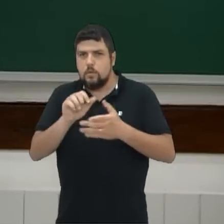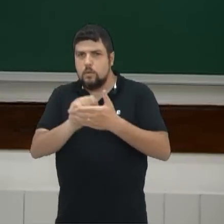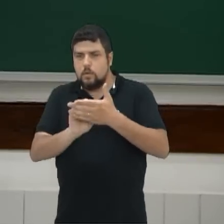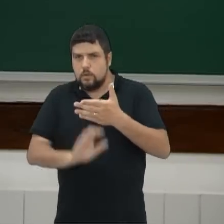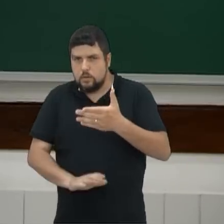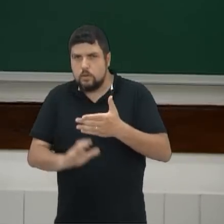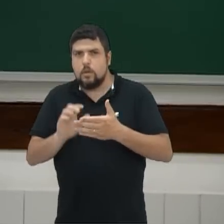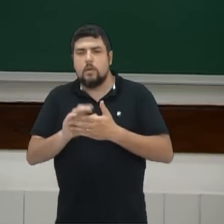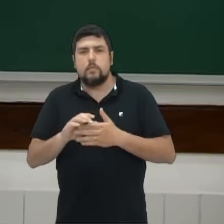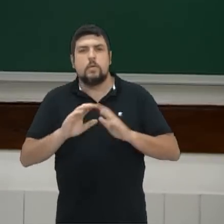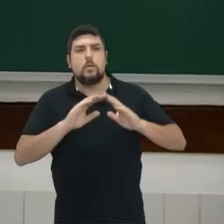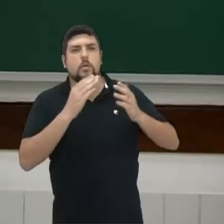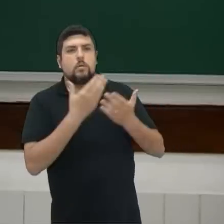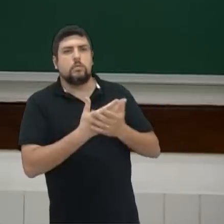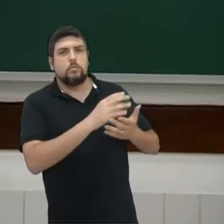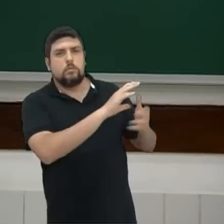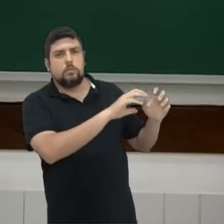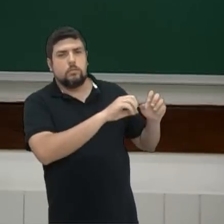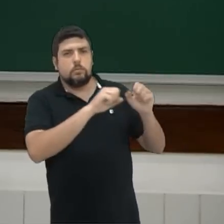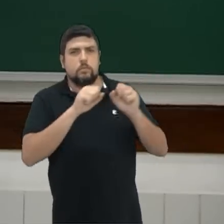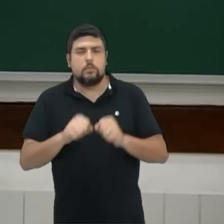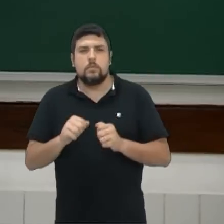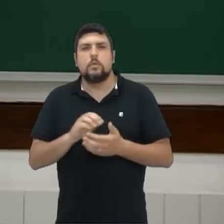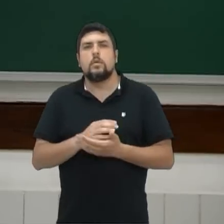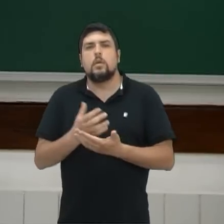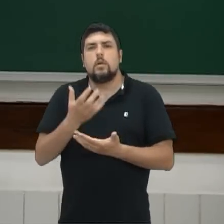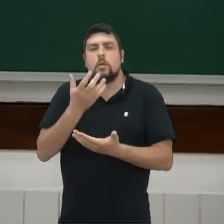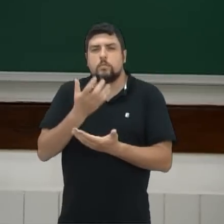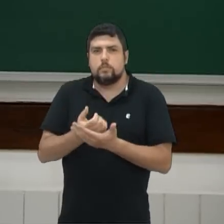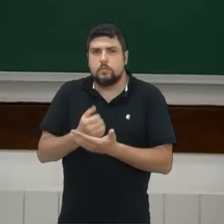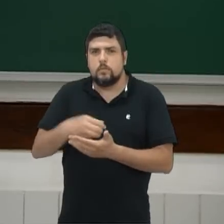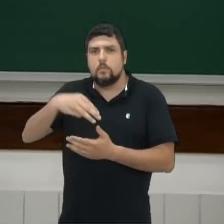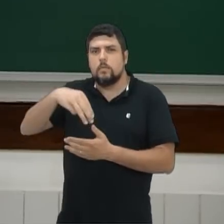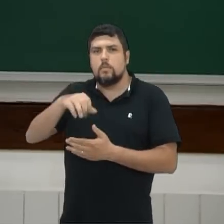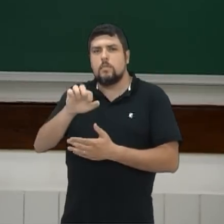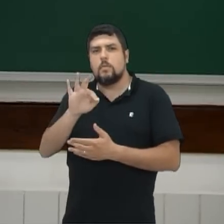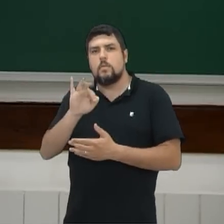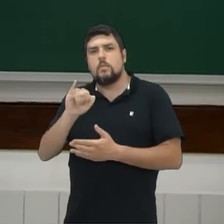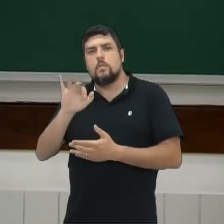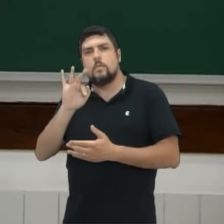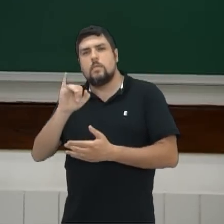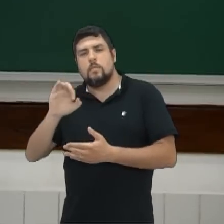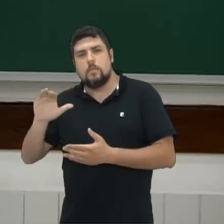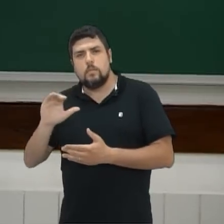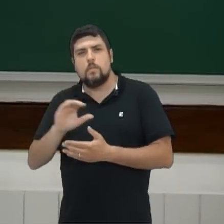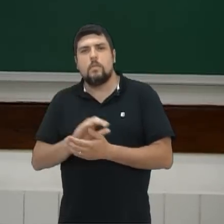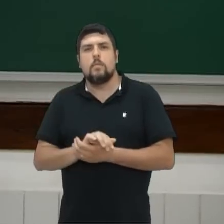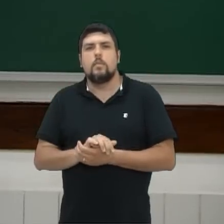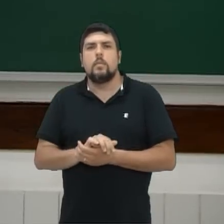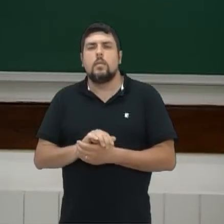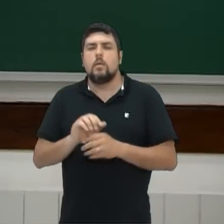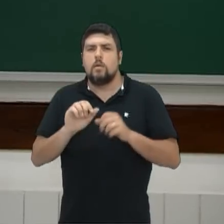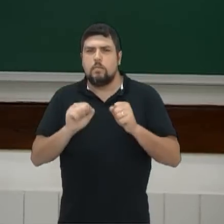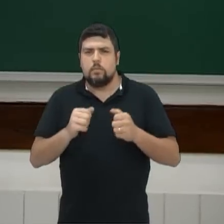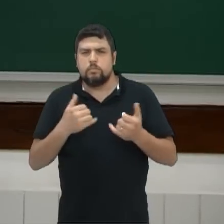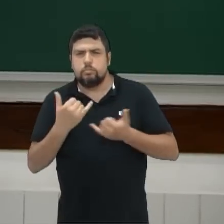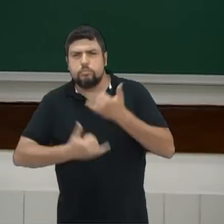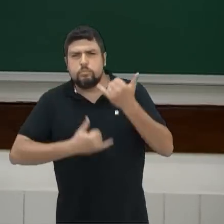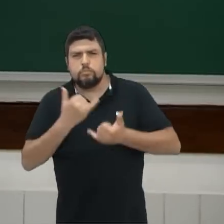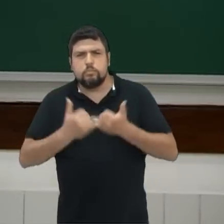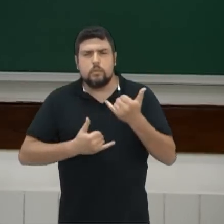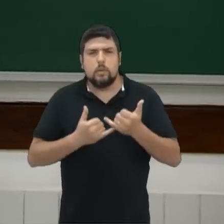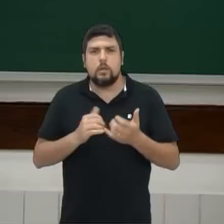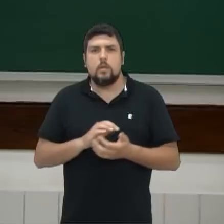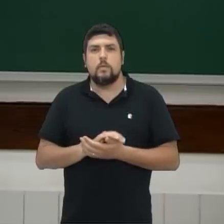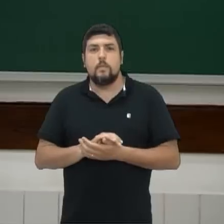busquem as atividades na escola, aqueles que não têm, abaixem o aplicativo do Matific, podem interagir lá, podem procurar outros jogos também, não